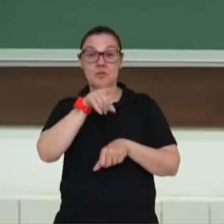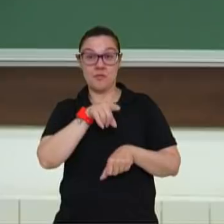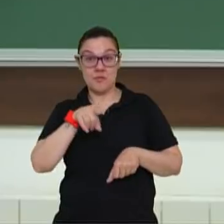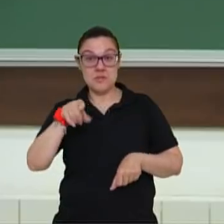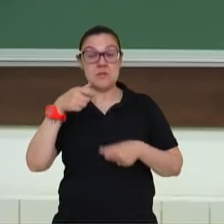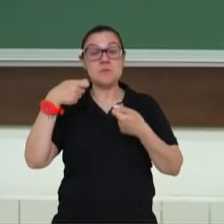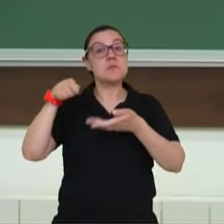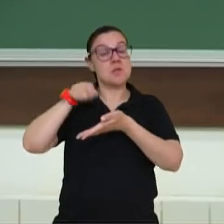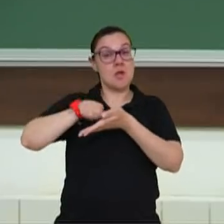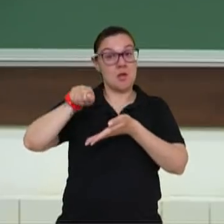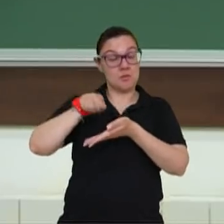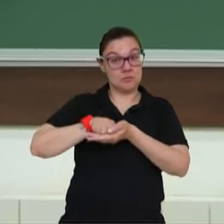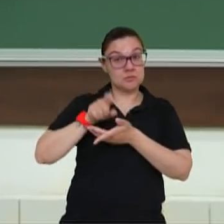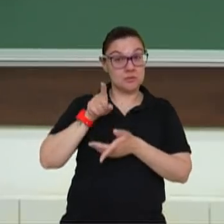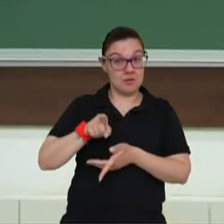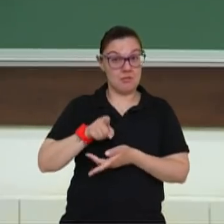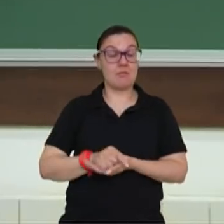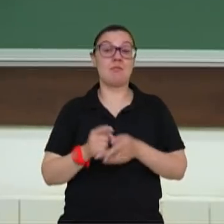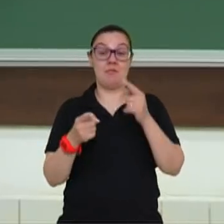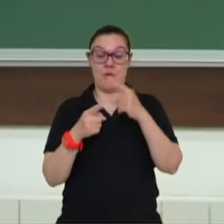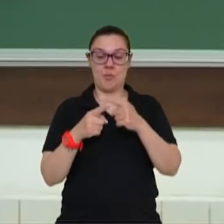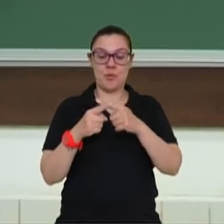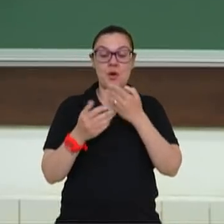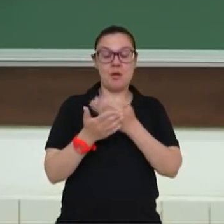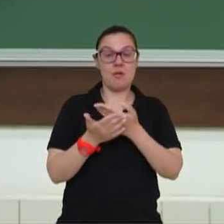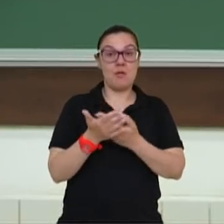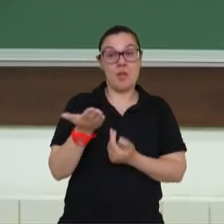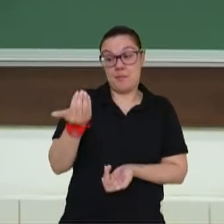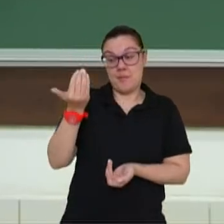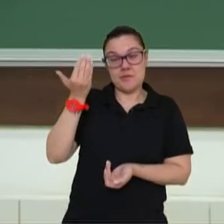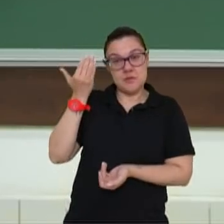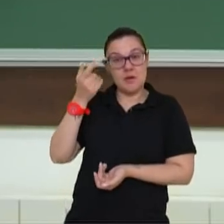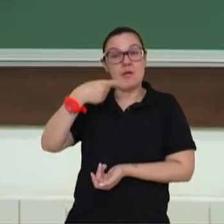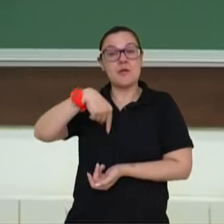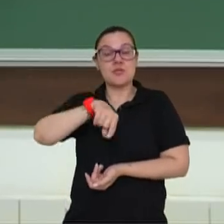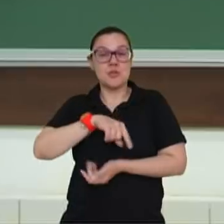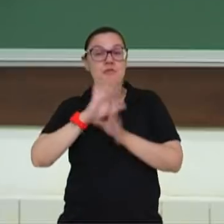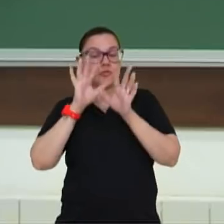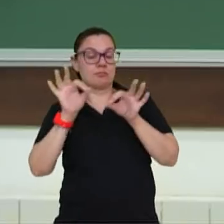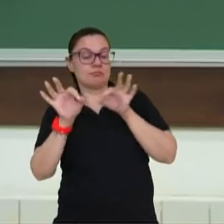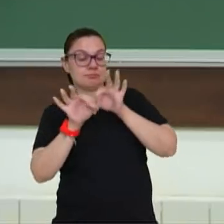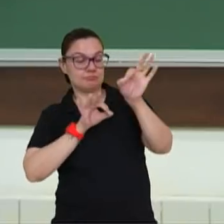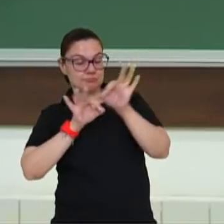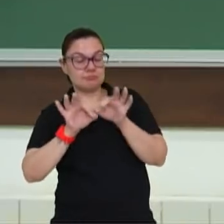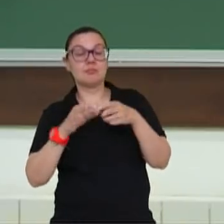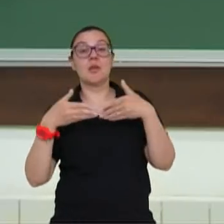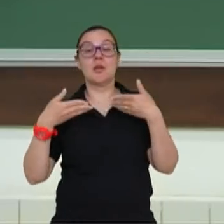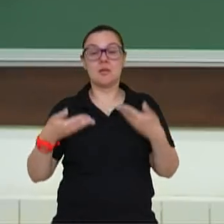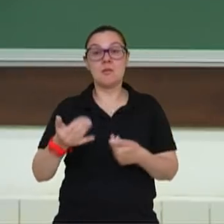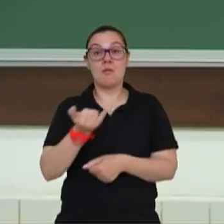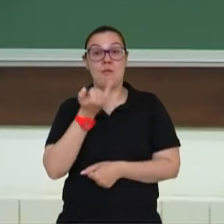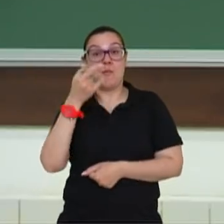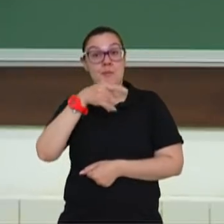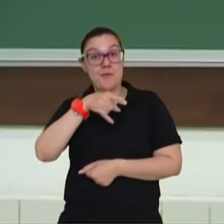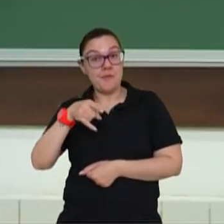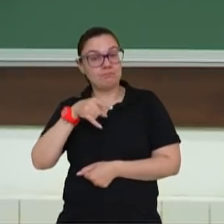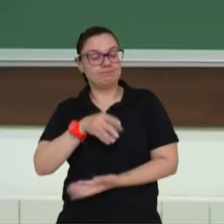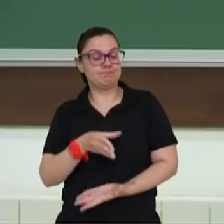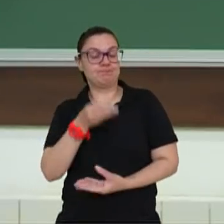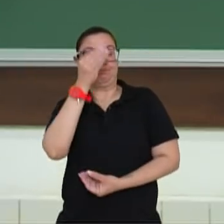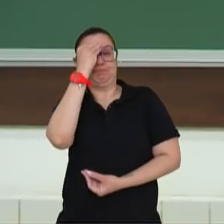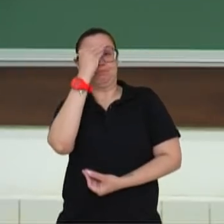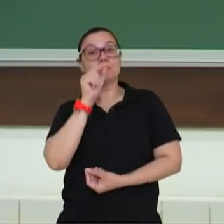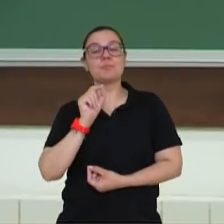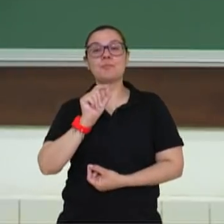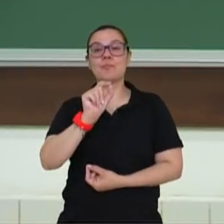vocês devem anotar também, porque nas aulas anteriores nós trabalhamos sobre isso. Então é importante ressaltar